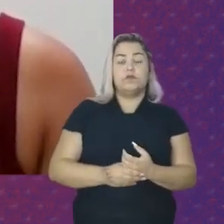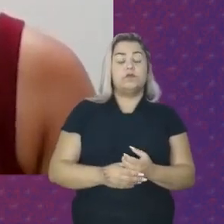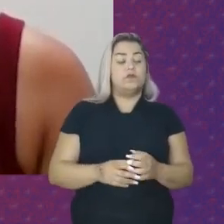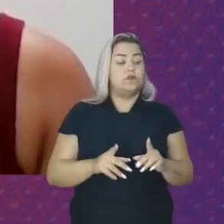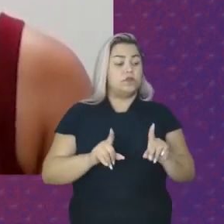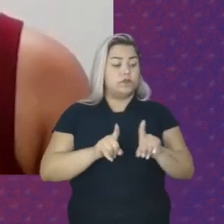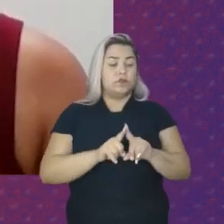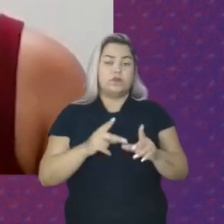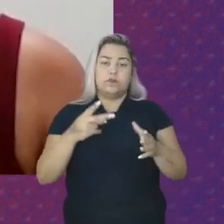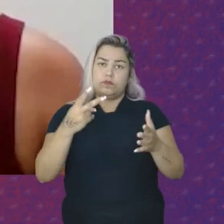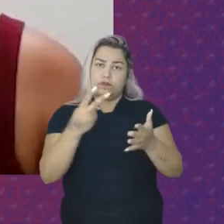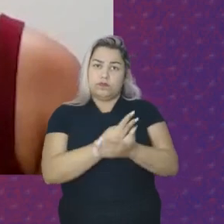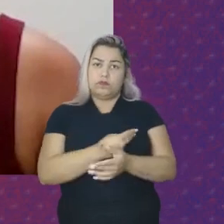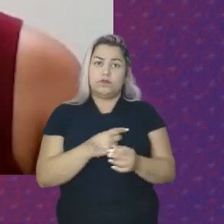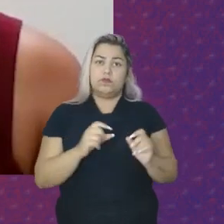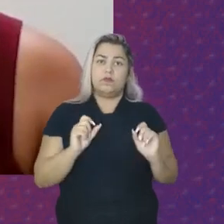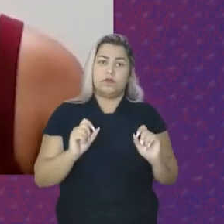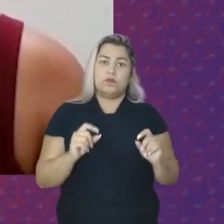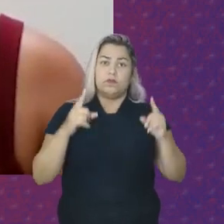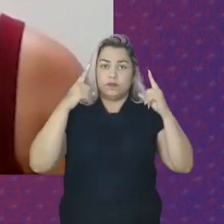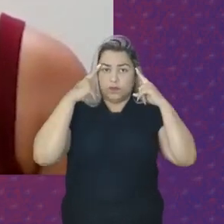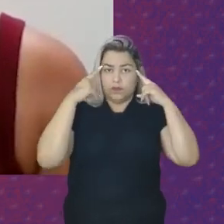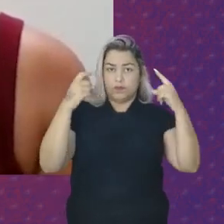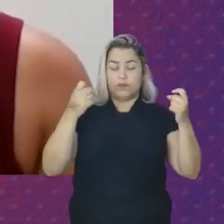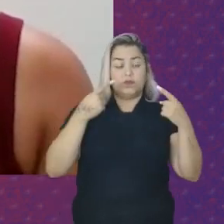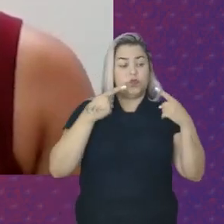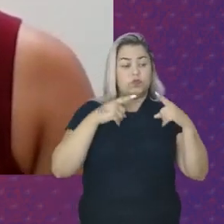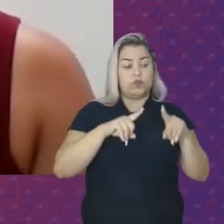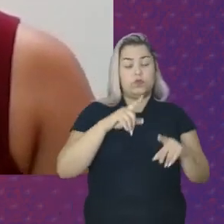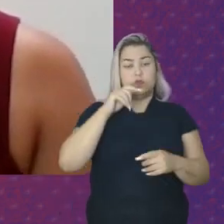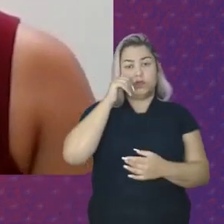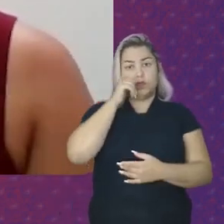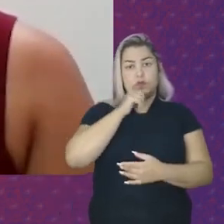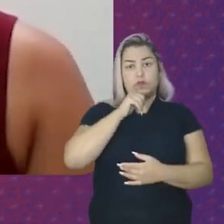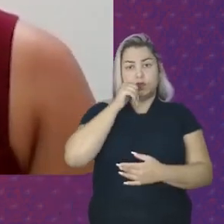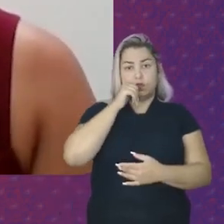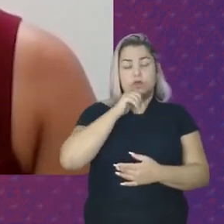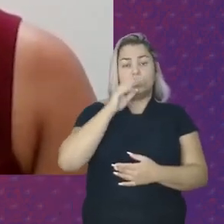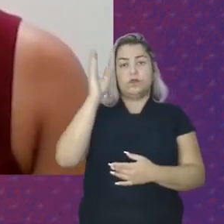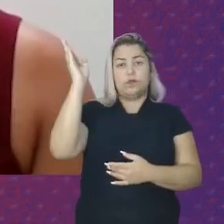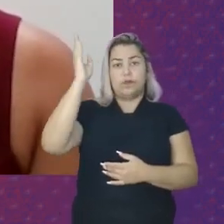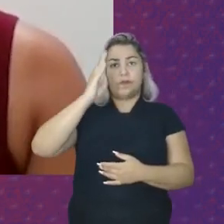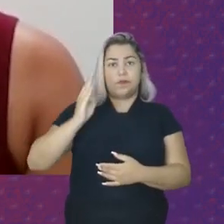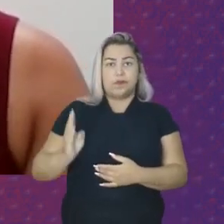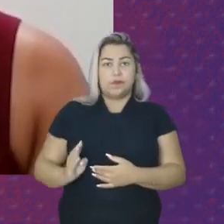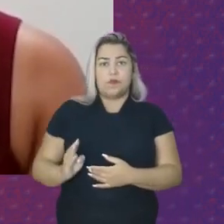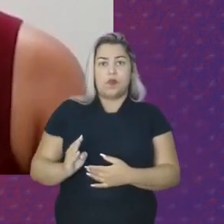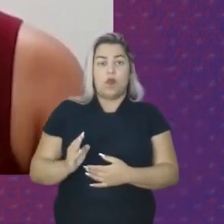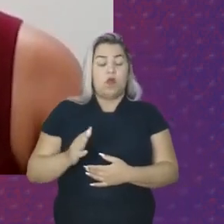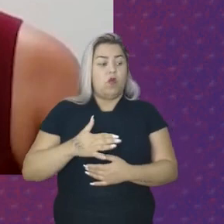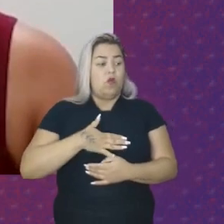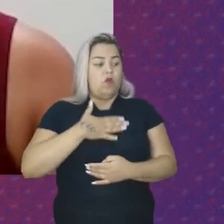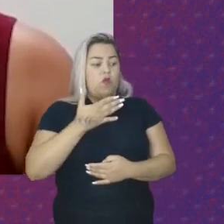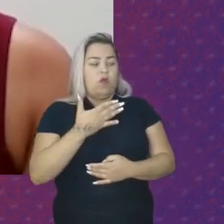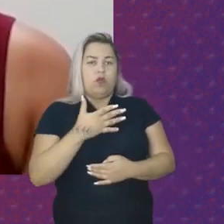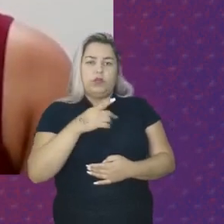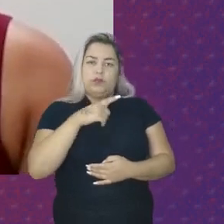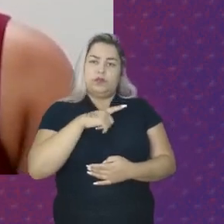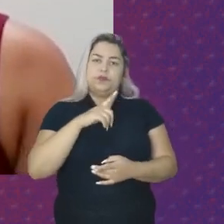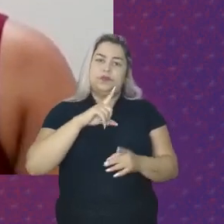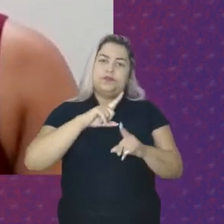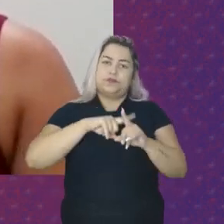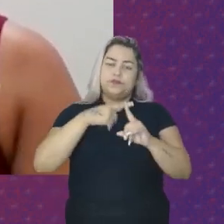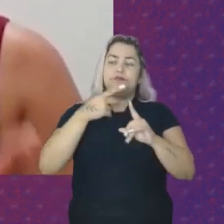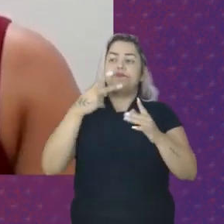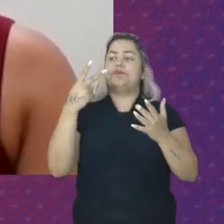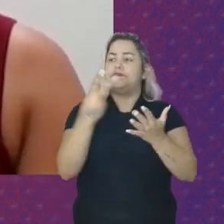sido colocados em relação à violência contra a mulher, em relação ao feminicídio no Brasil, são assustadores e têm aumentado, né, a